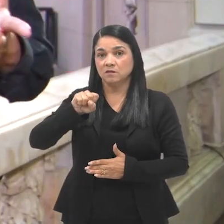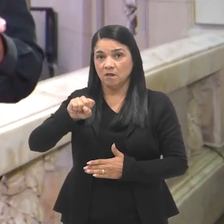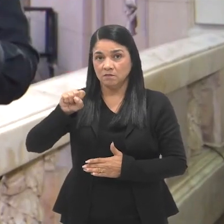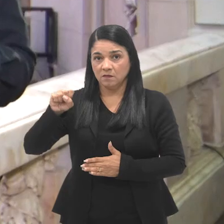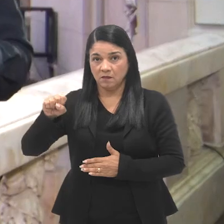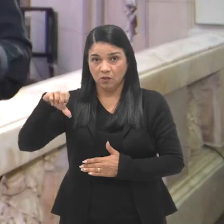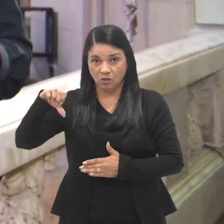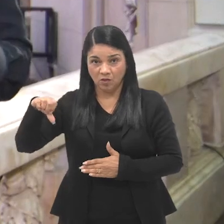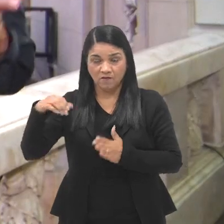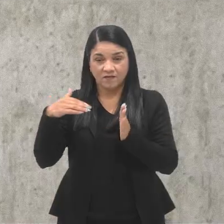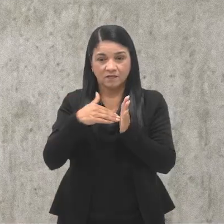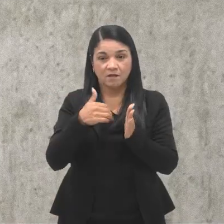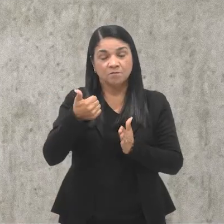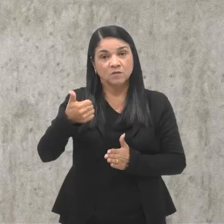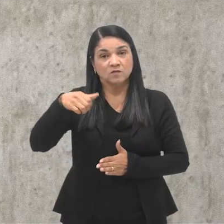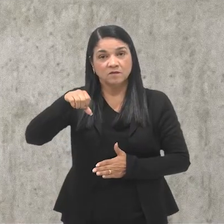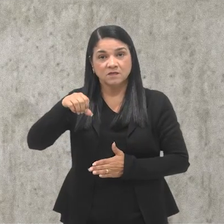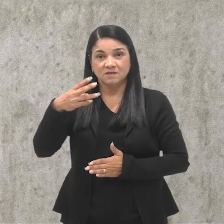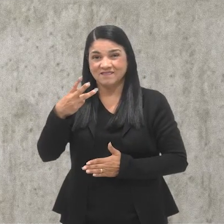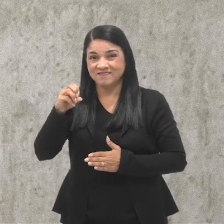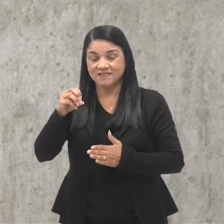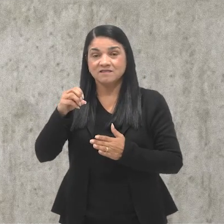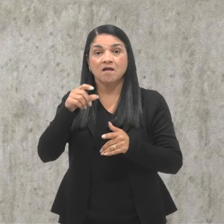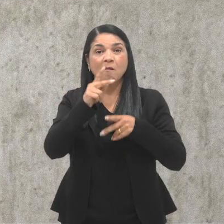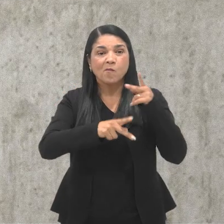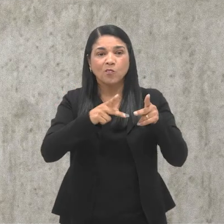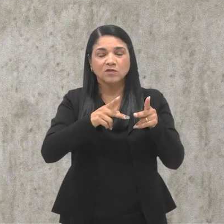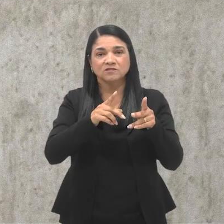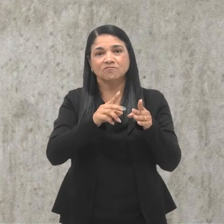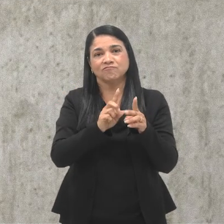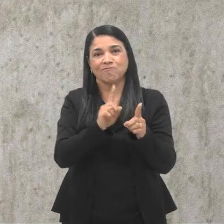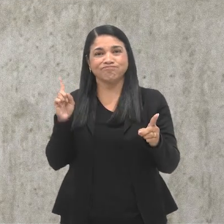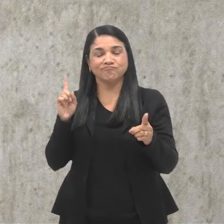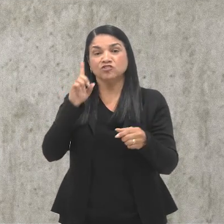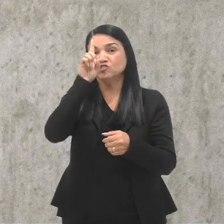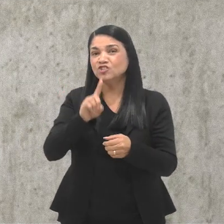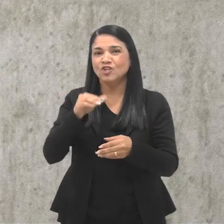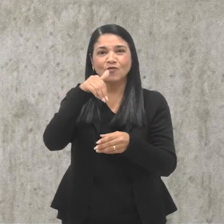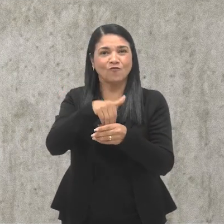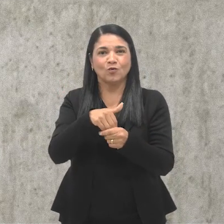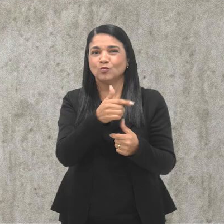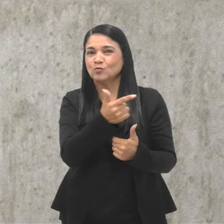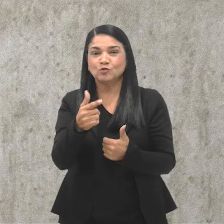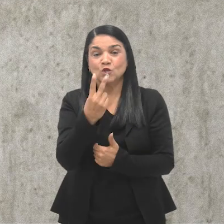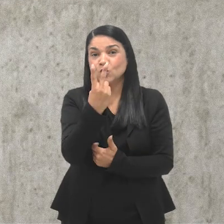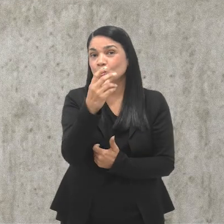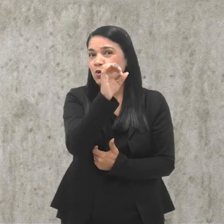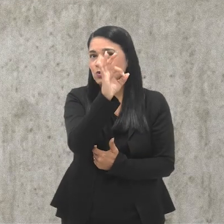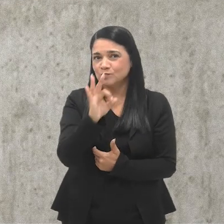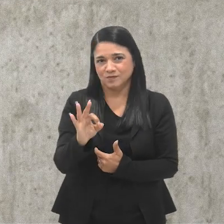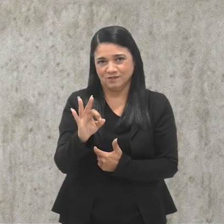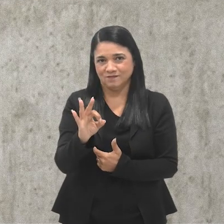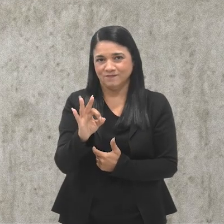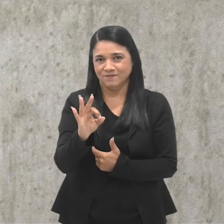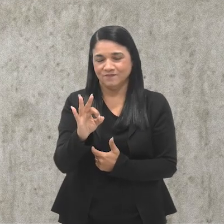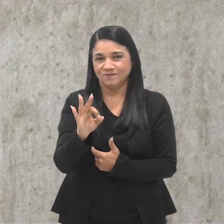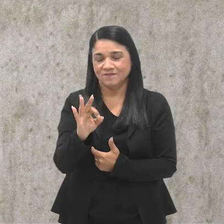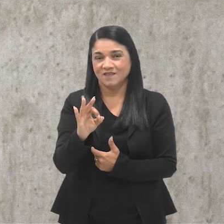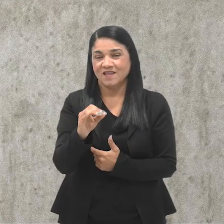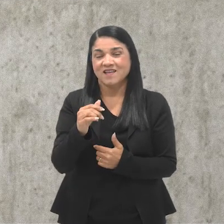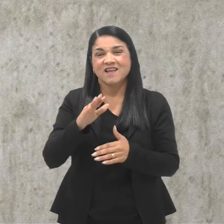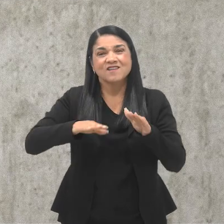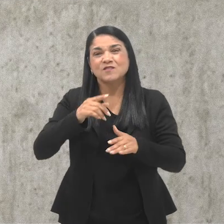e 1930, foi marcado pela exclusão de grande parte da população do direito ao voto.